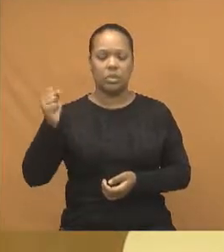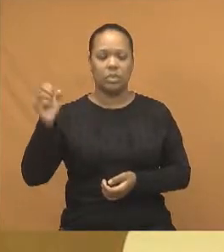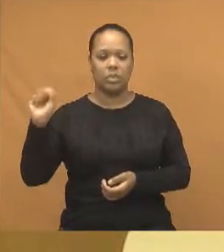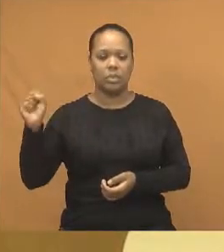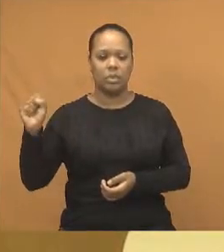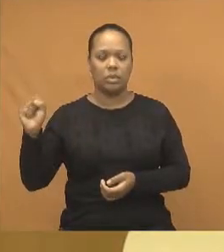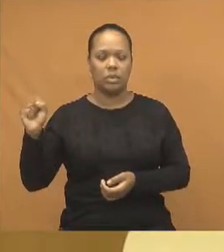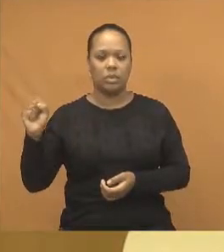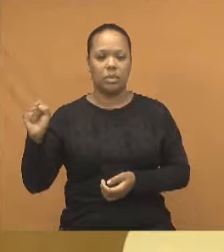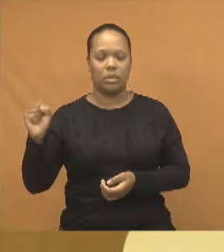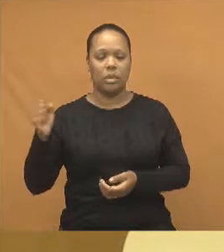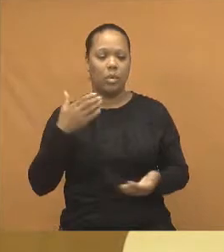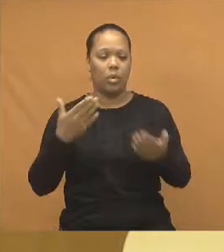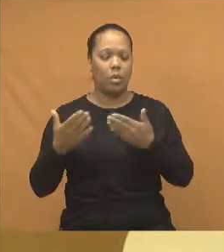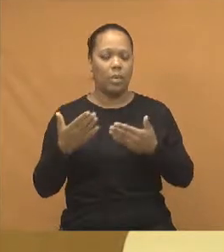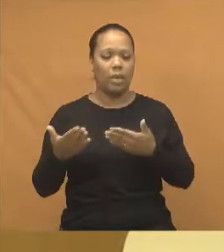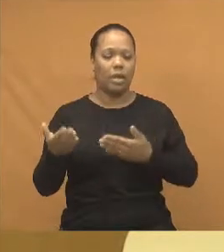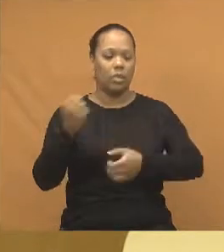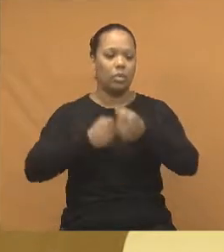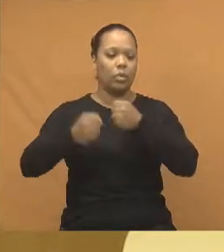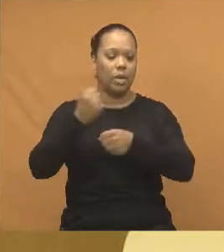16.788 maior do que o ano anterior.